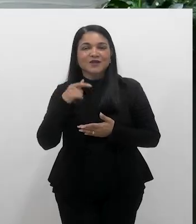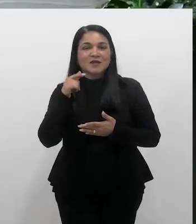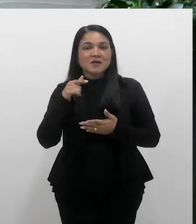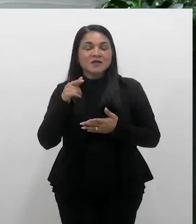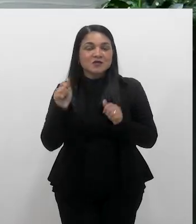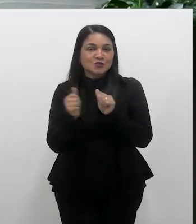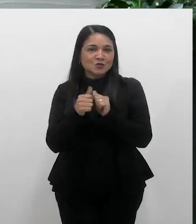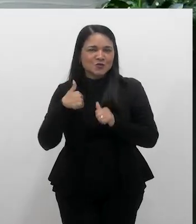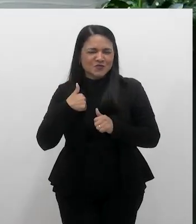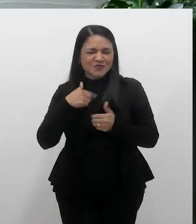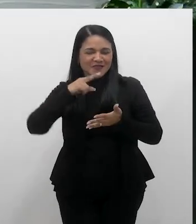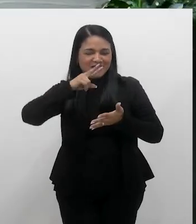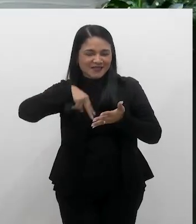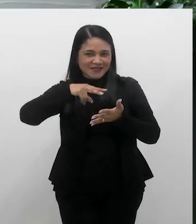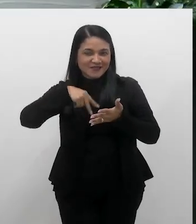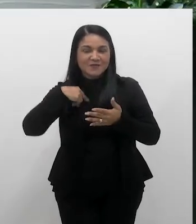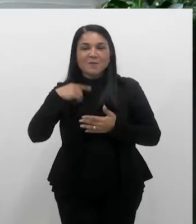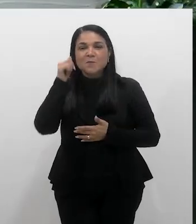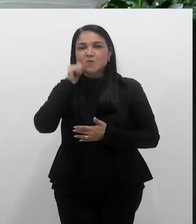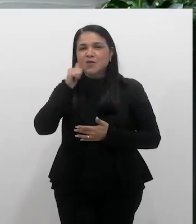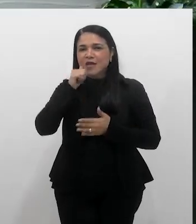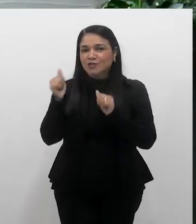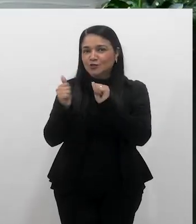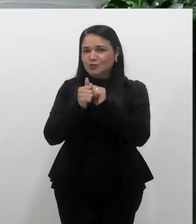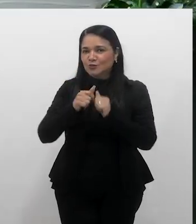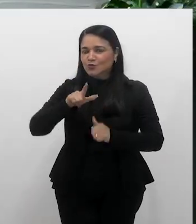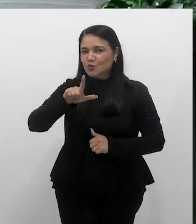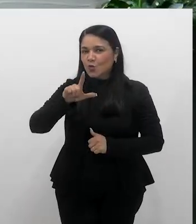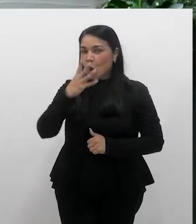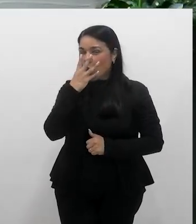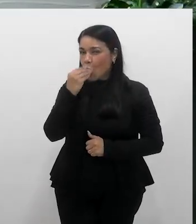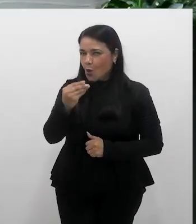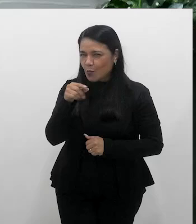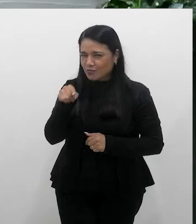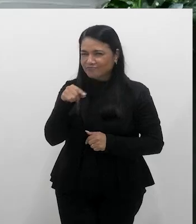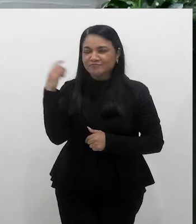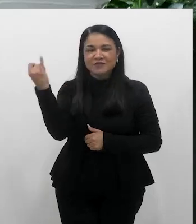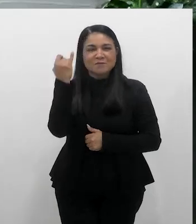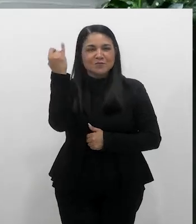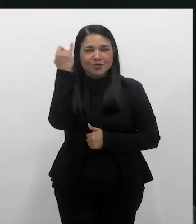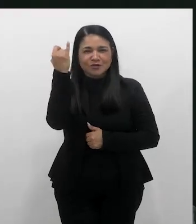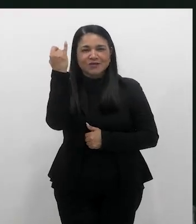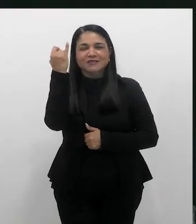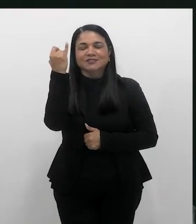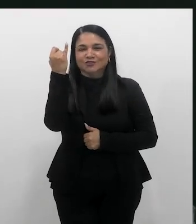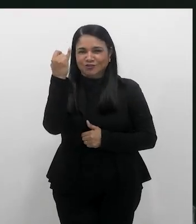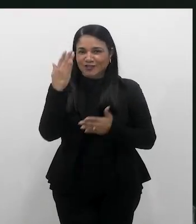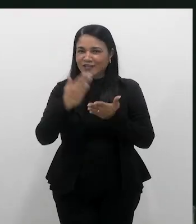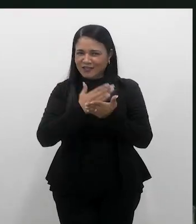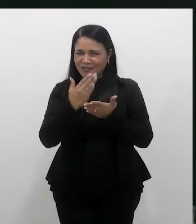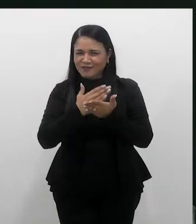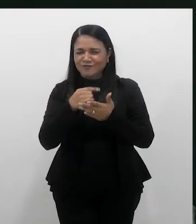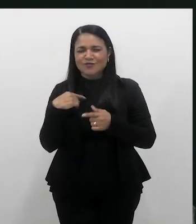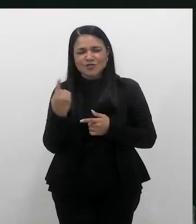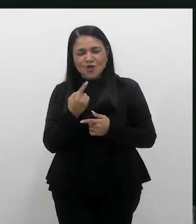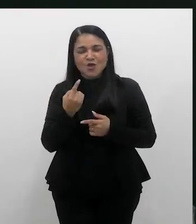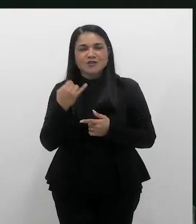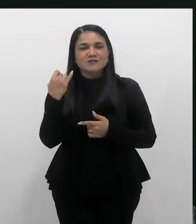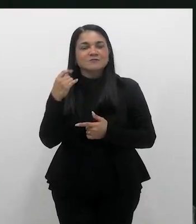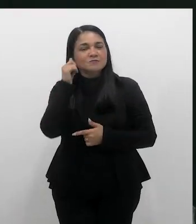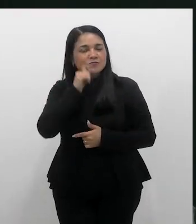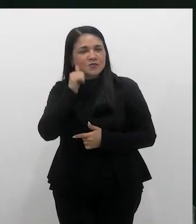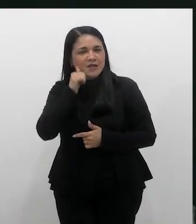cabeceira, Mulheres Andam com Lobos, né? Esse livro é maravilhoso. É importante para nós, mulheres, que passamos